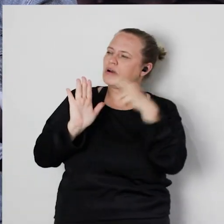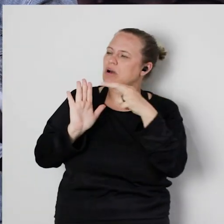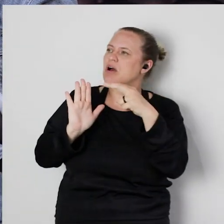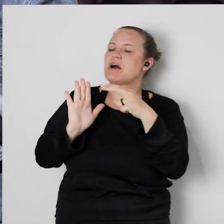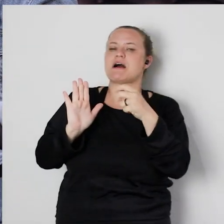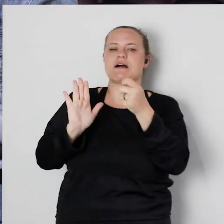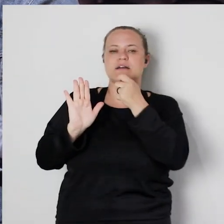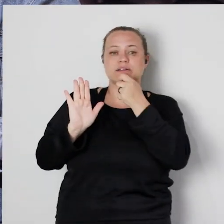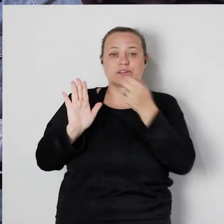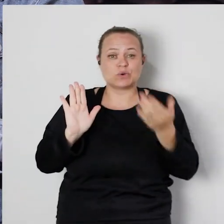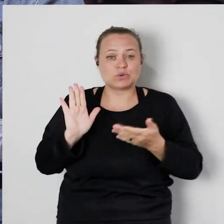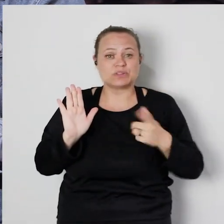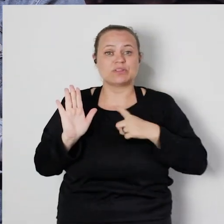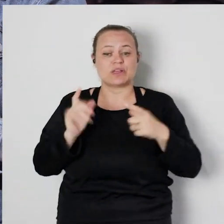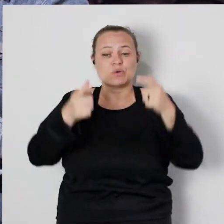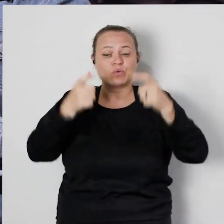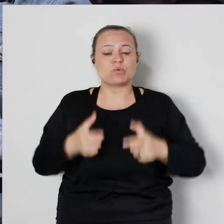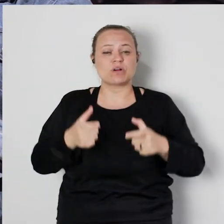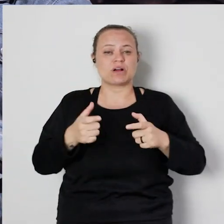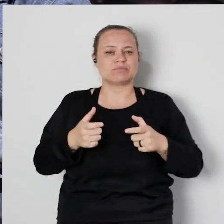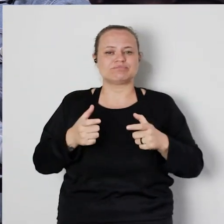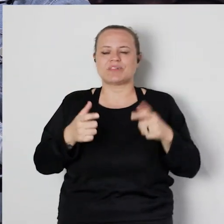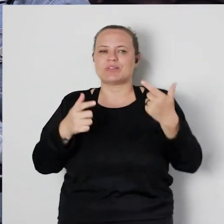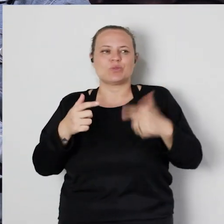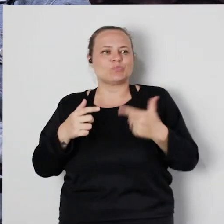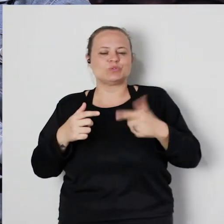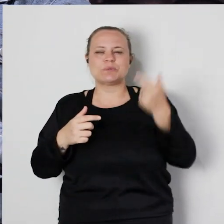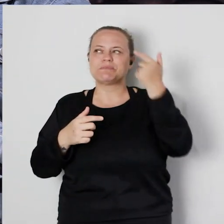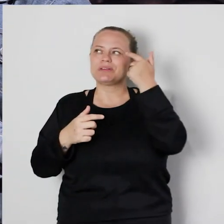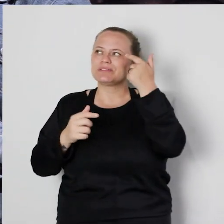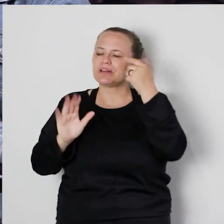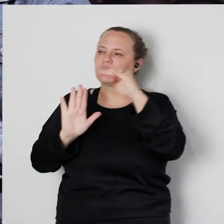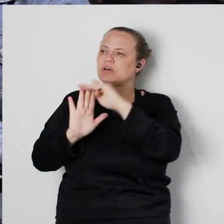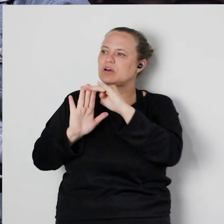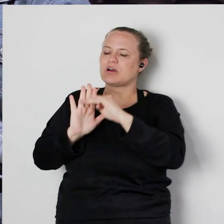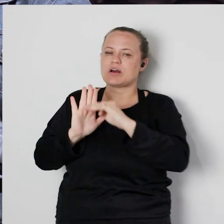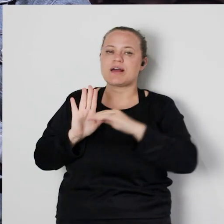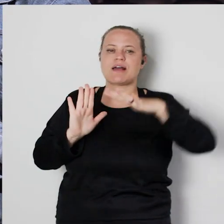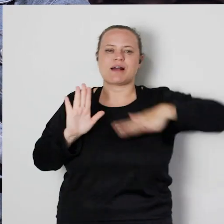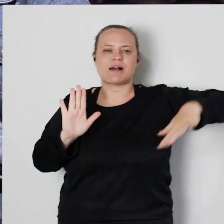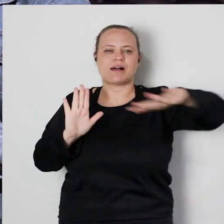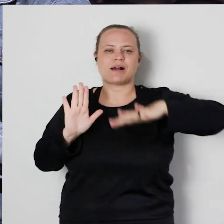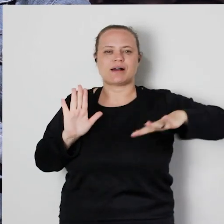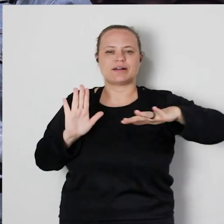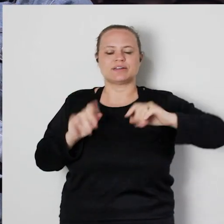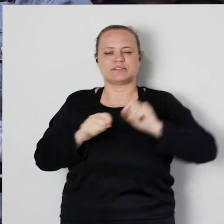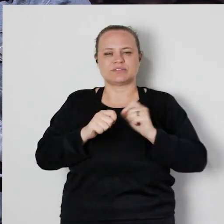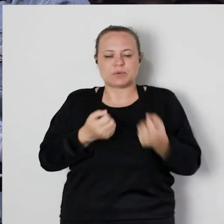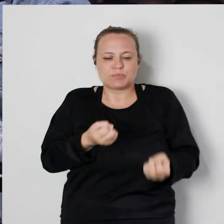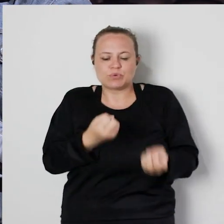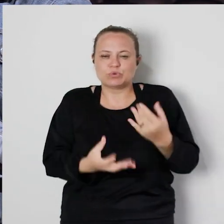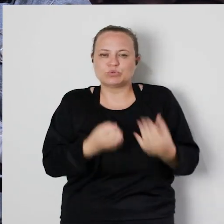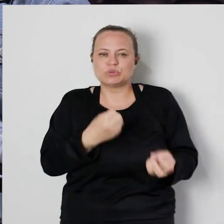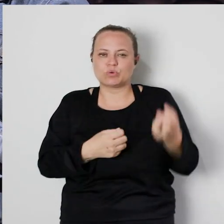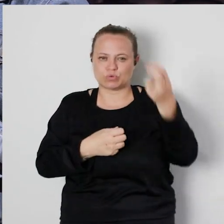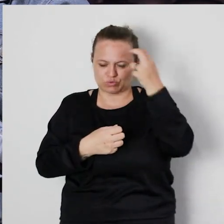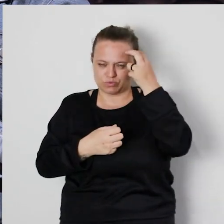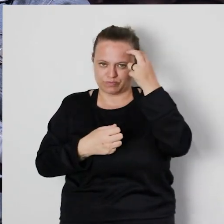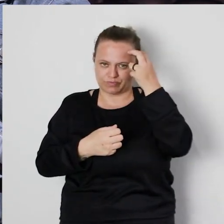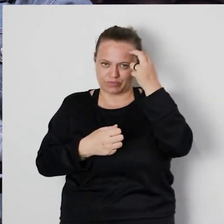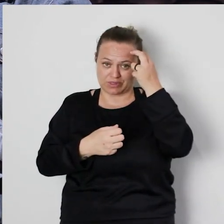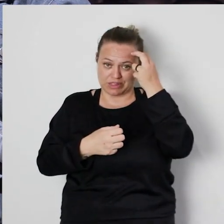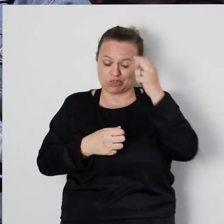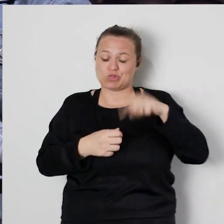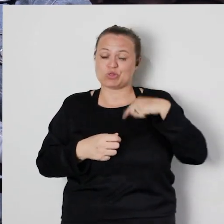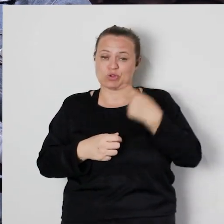e pensar sobre essas pautas, fez também as próprias pessoas se reconhecerem, né? Eu ainda hoje conheço muitos lugares que não tinham se pensado